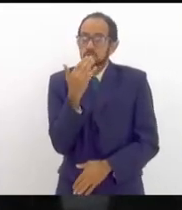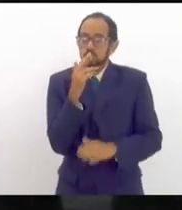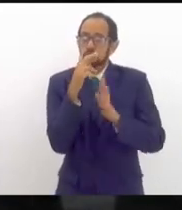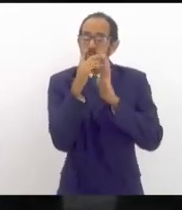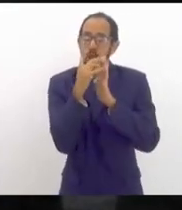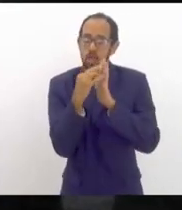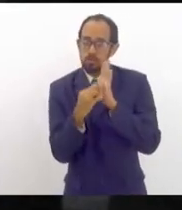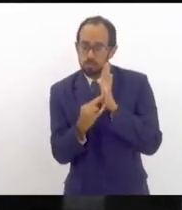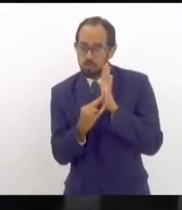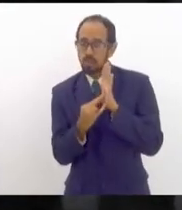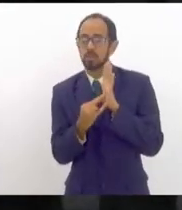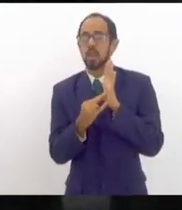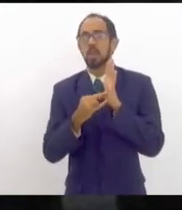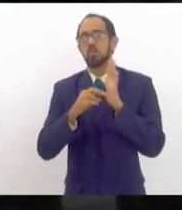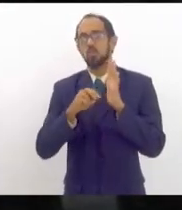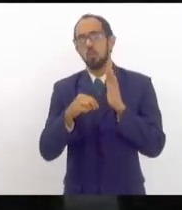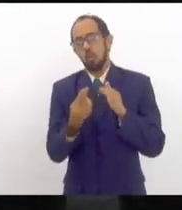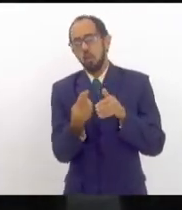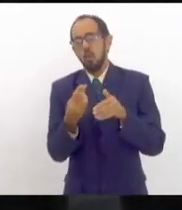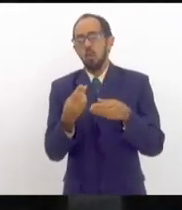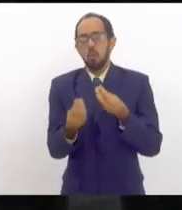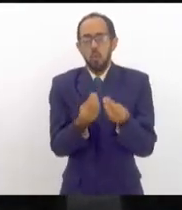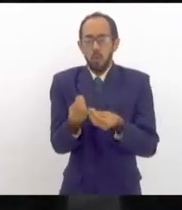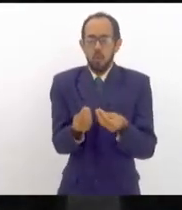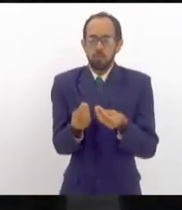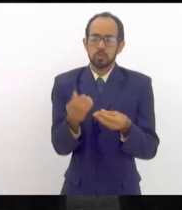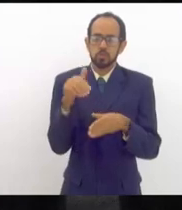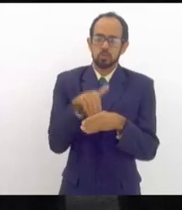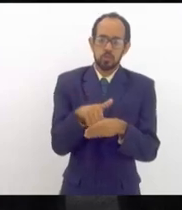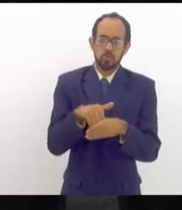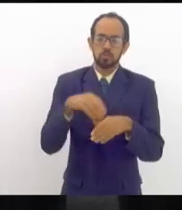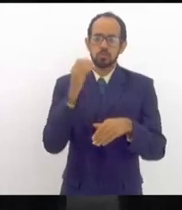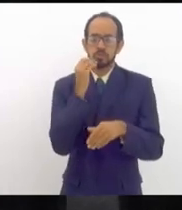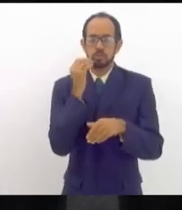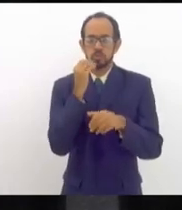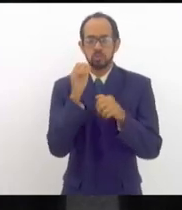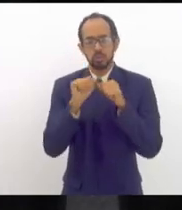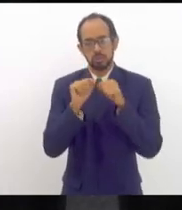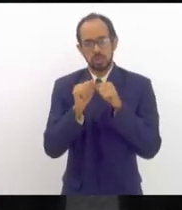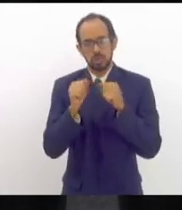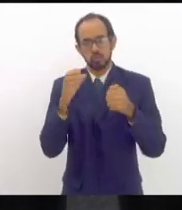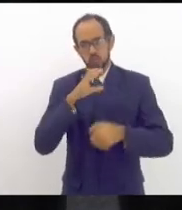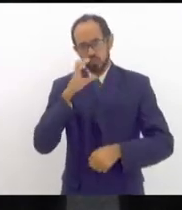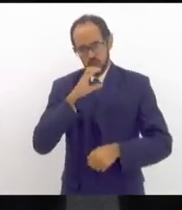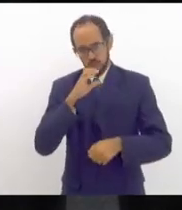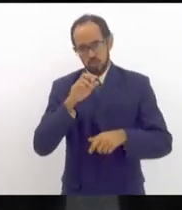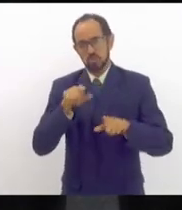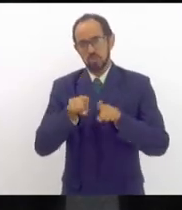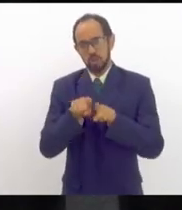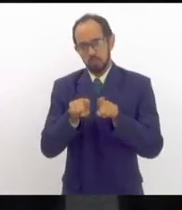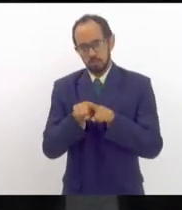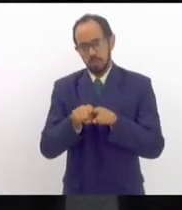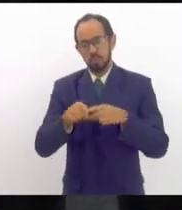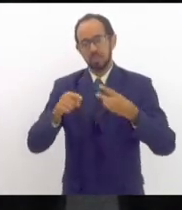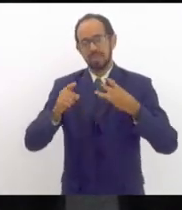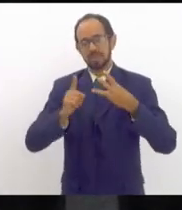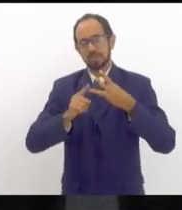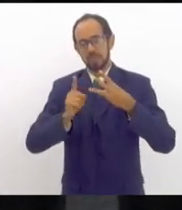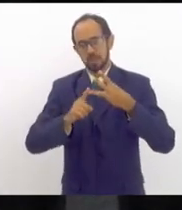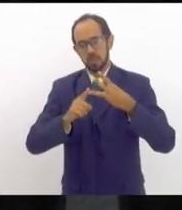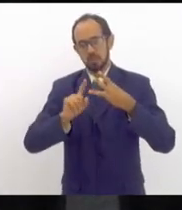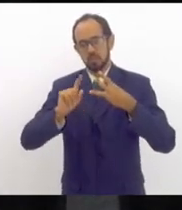Interno com a forma como nós votamos deveria fazer isso urgentemente terceiro ponto para finalizar